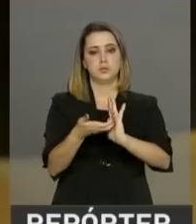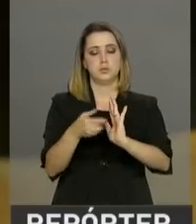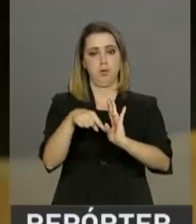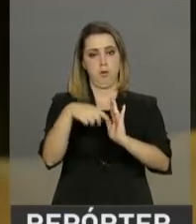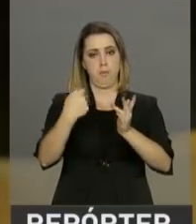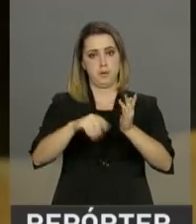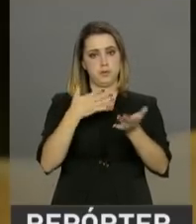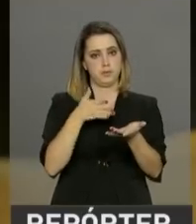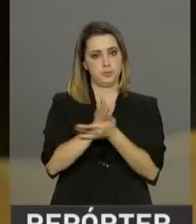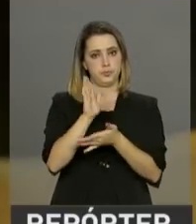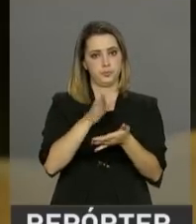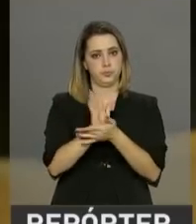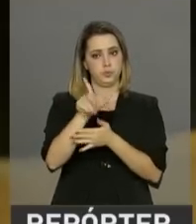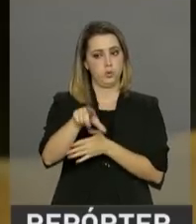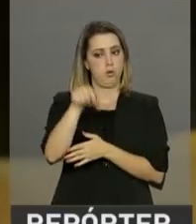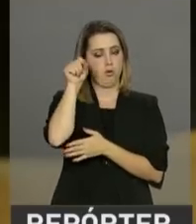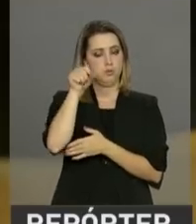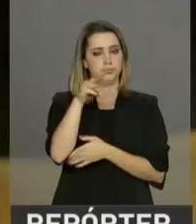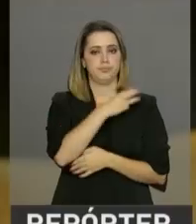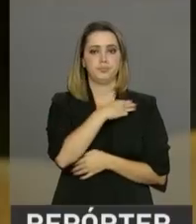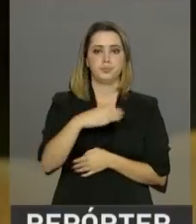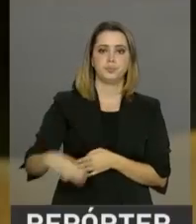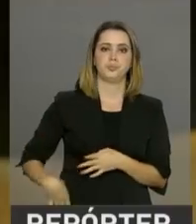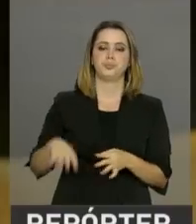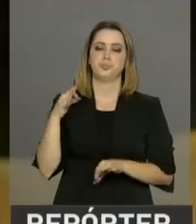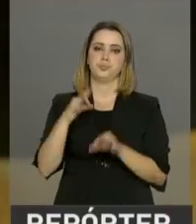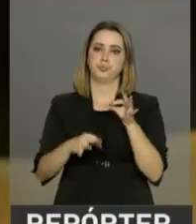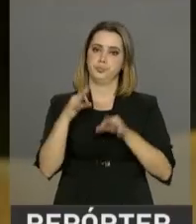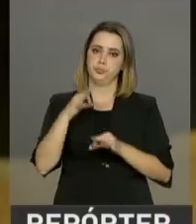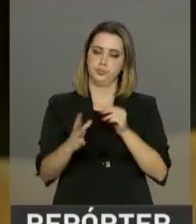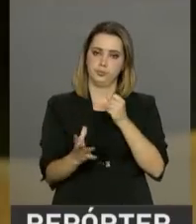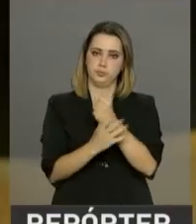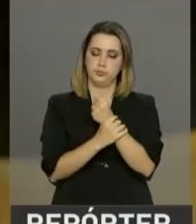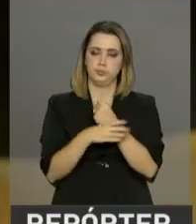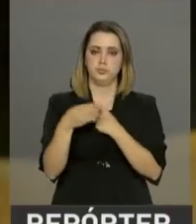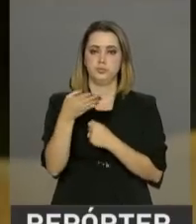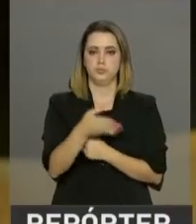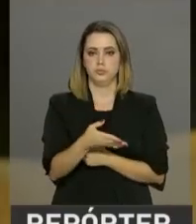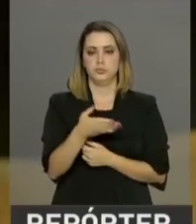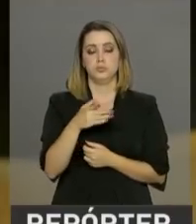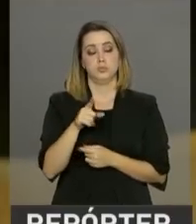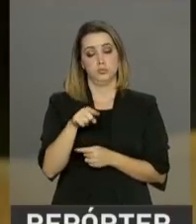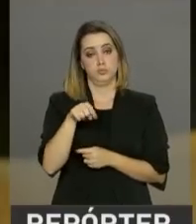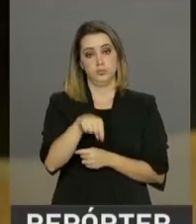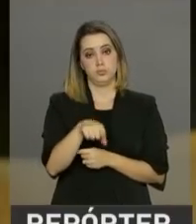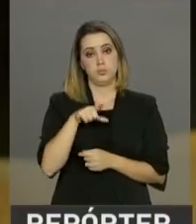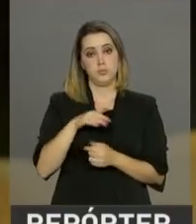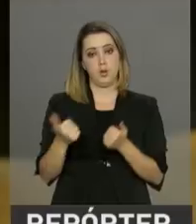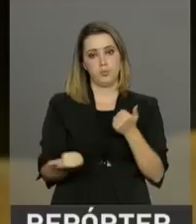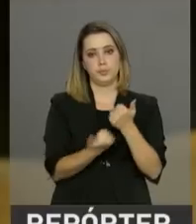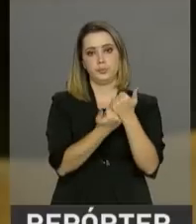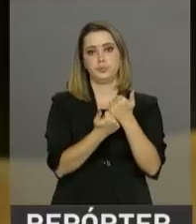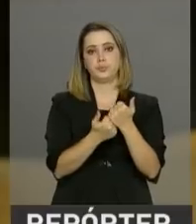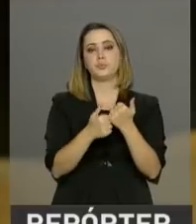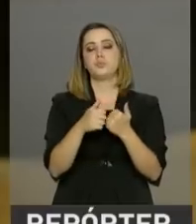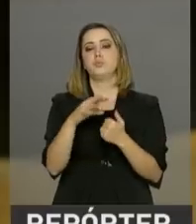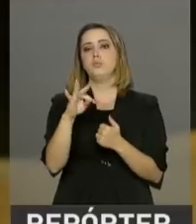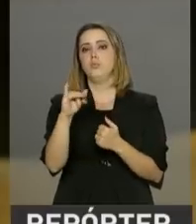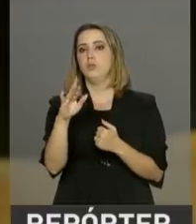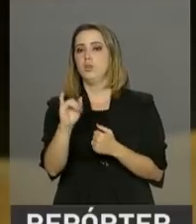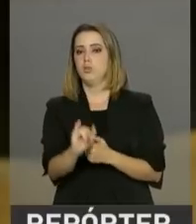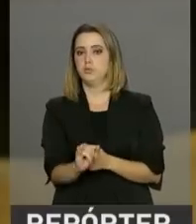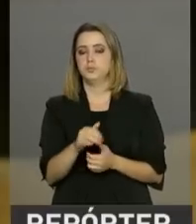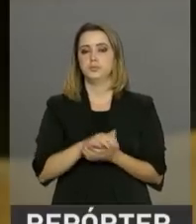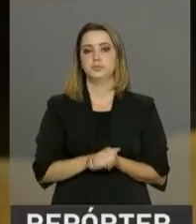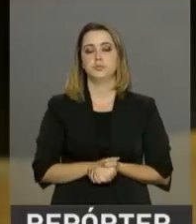precisam aprovar a indicação do ministro da Justiça e Segurança Pública, Alexandre de Moraes, para a vaga aberta no Supremo Tribunal